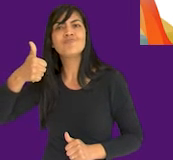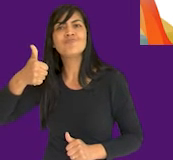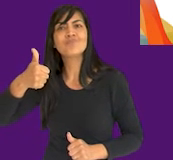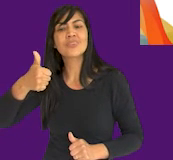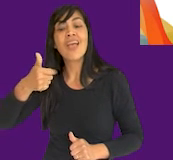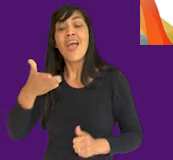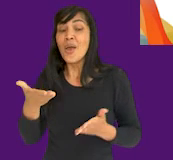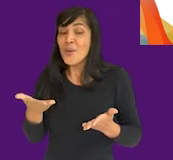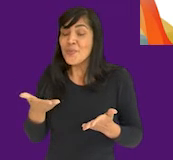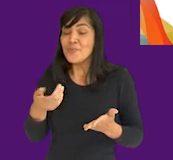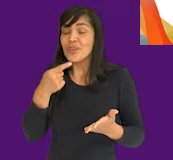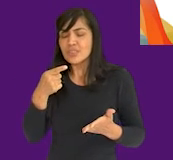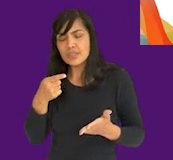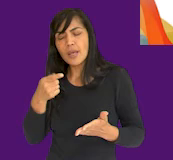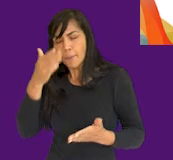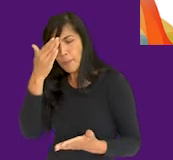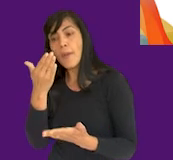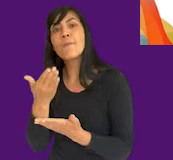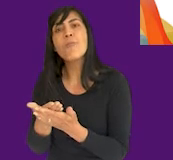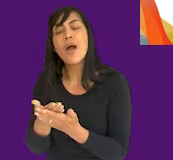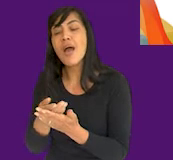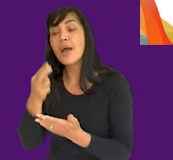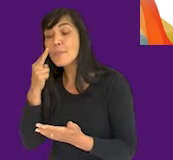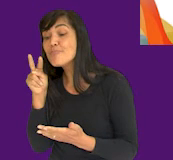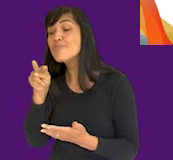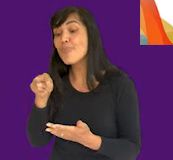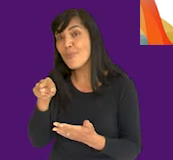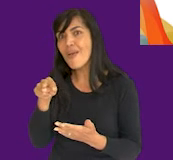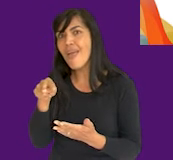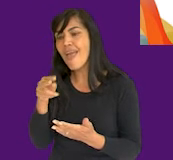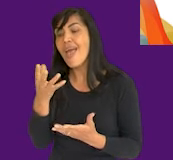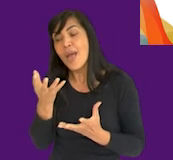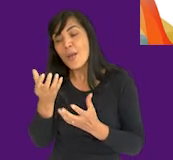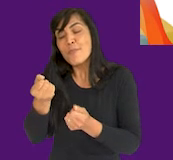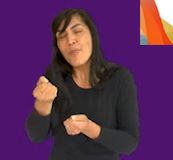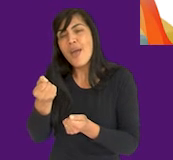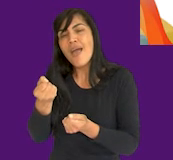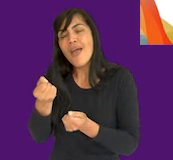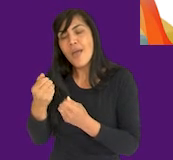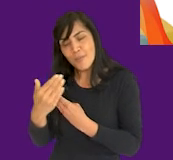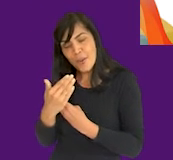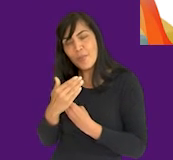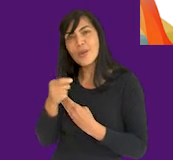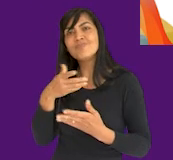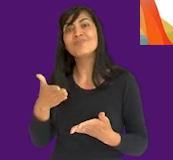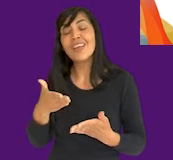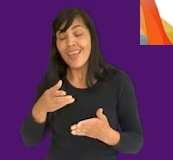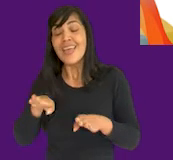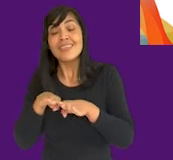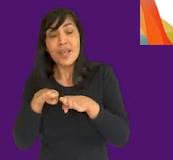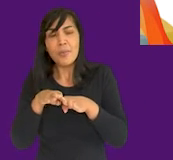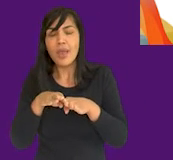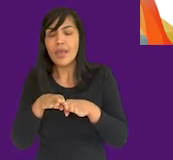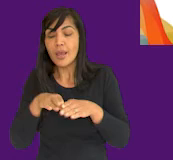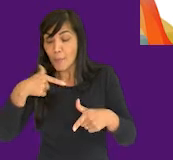ou seja você vai aumentar a confiança de outros recebesse apoio para fazer o texto é feito e assim você vai trabalhar